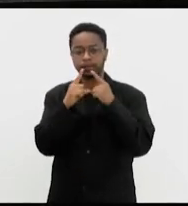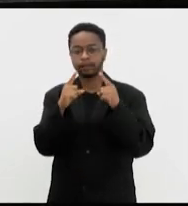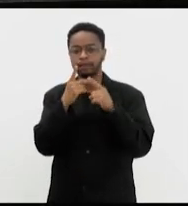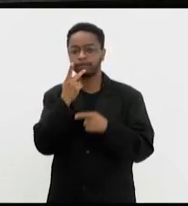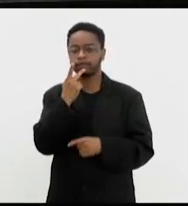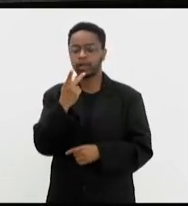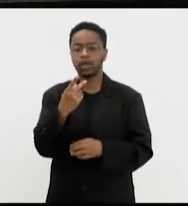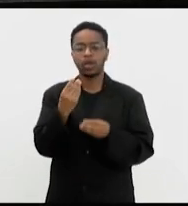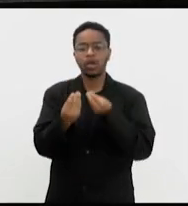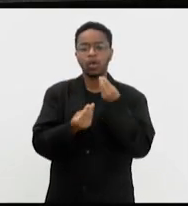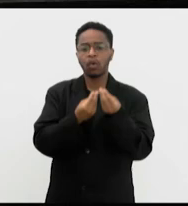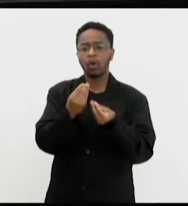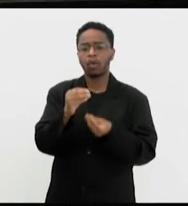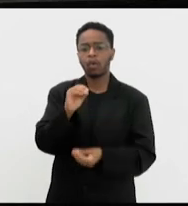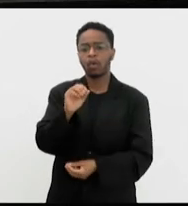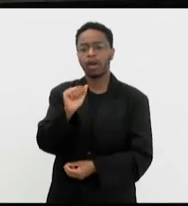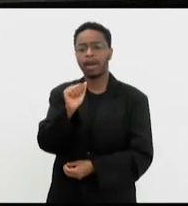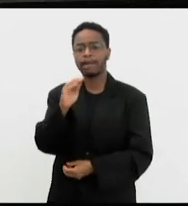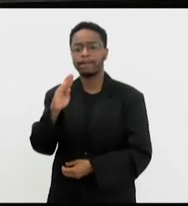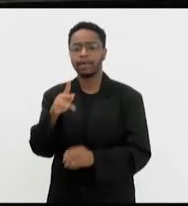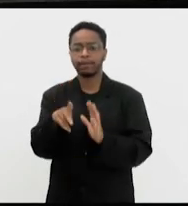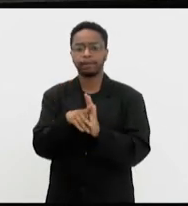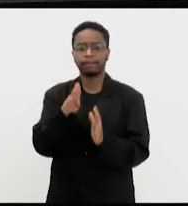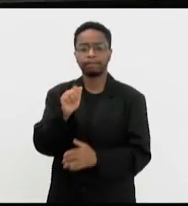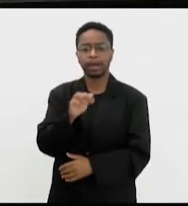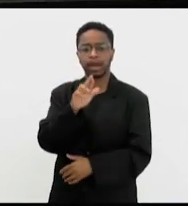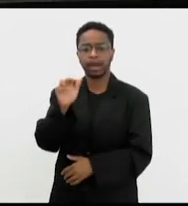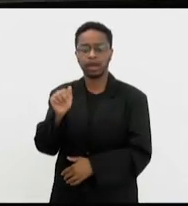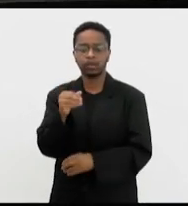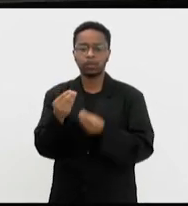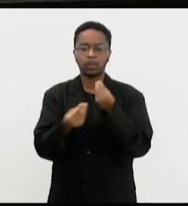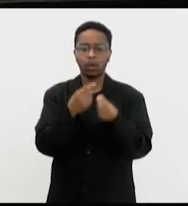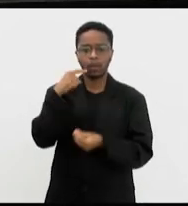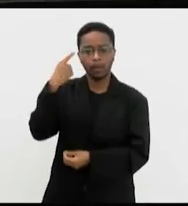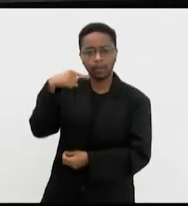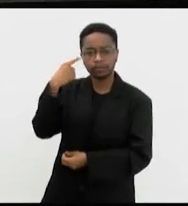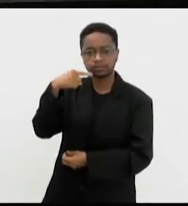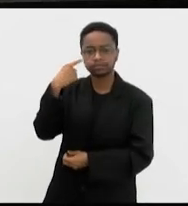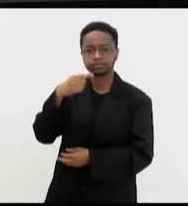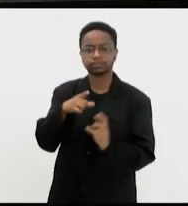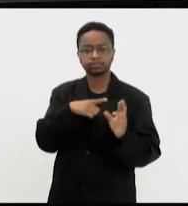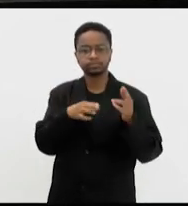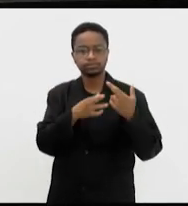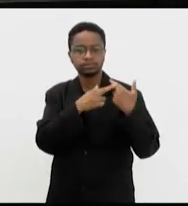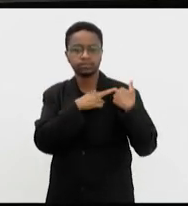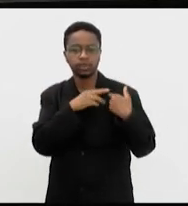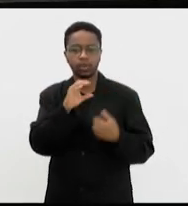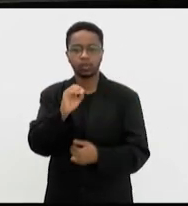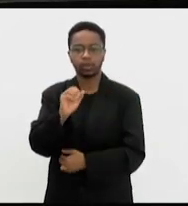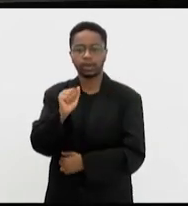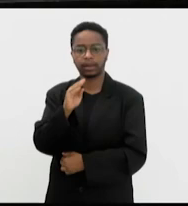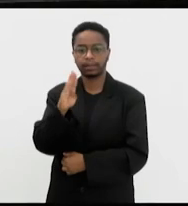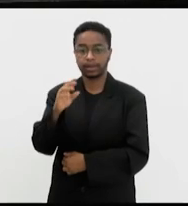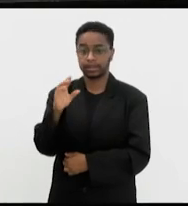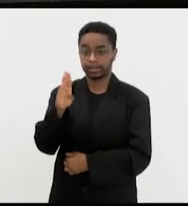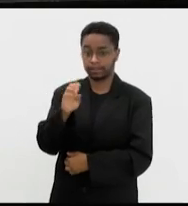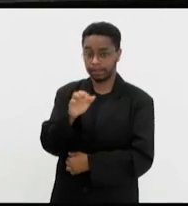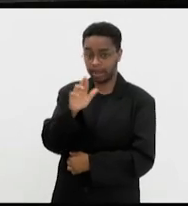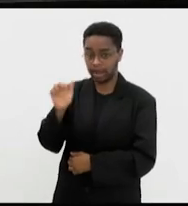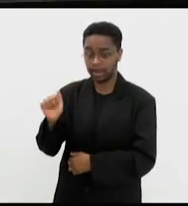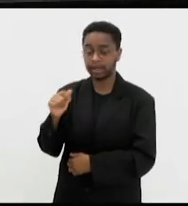como é que a OAB na barra Como é que os advogados responsáveis pela OAB da Barra trazem um